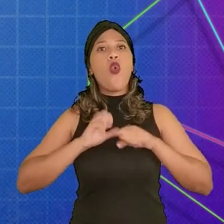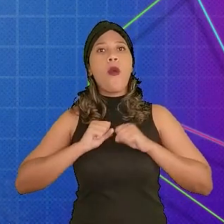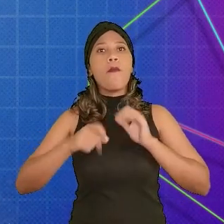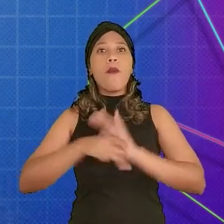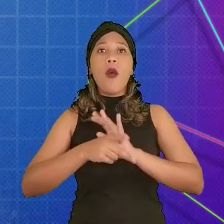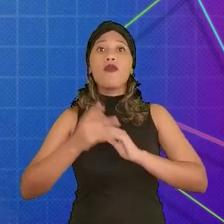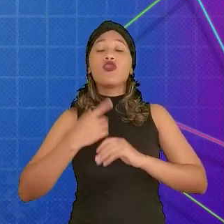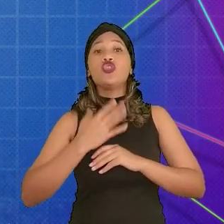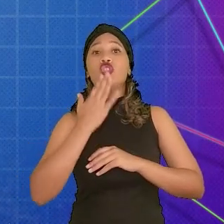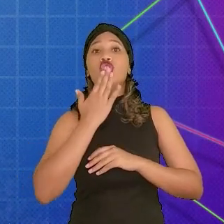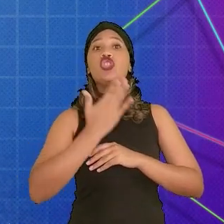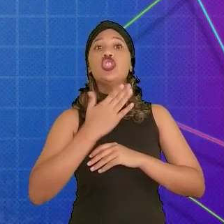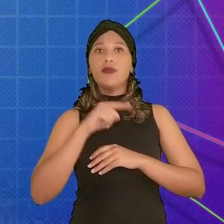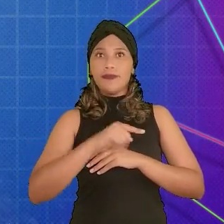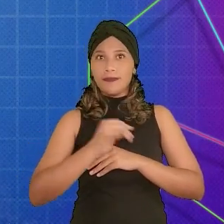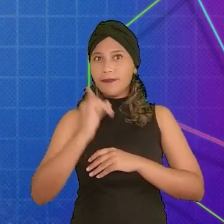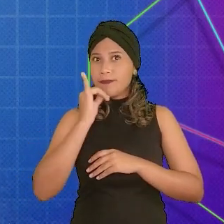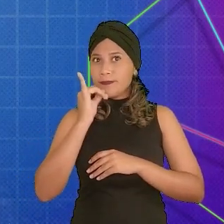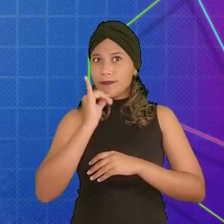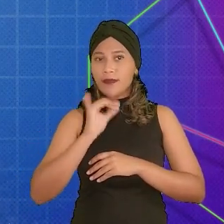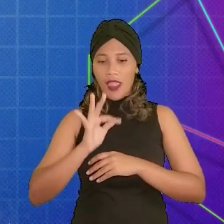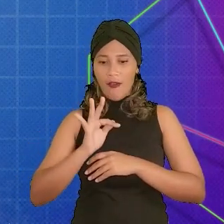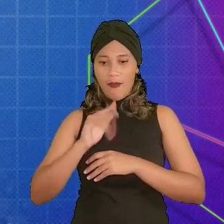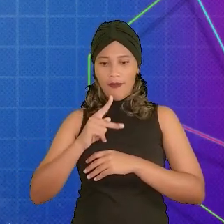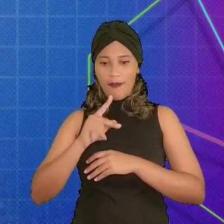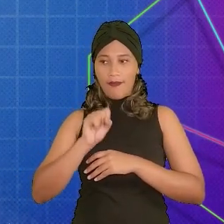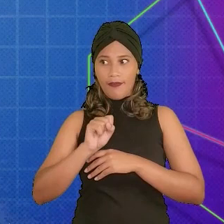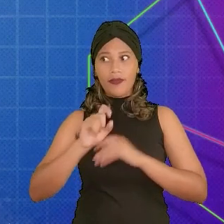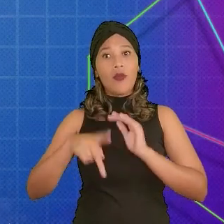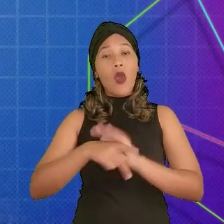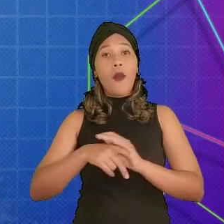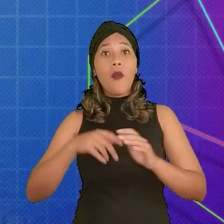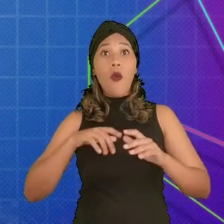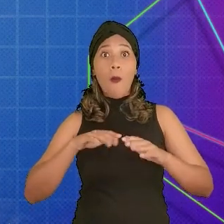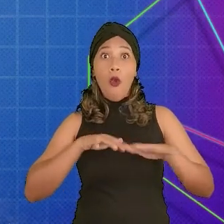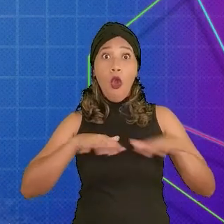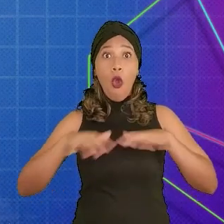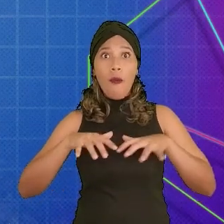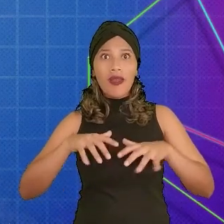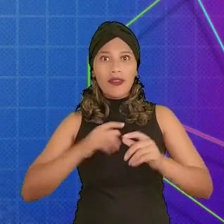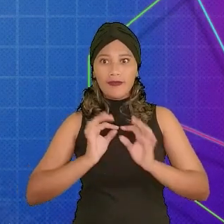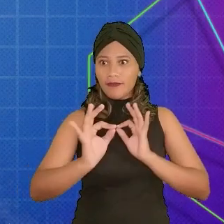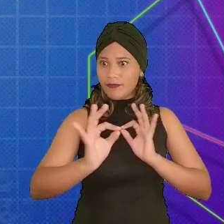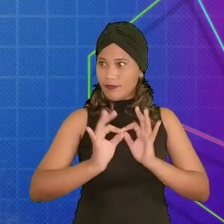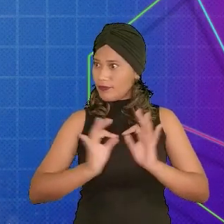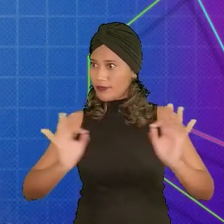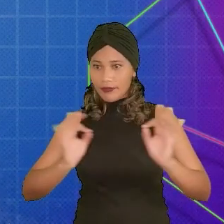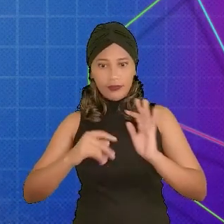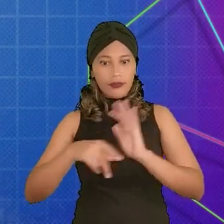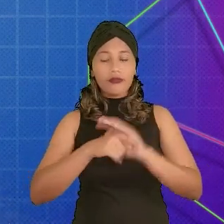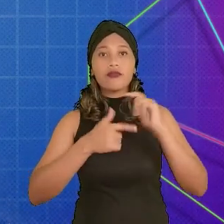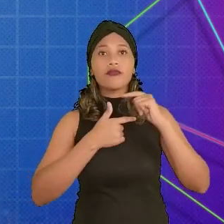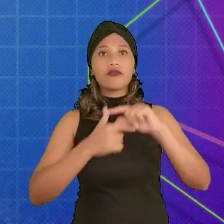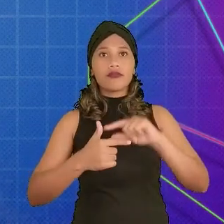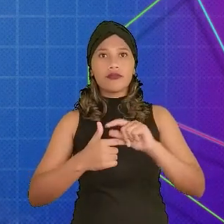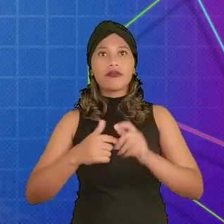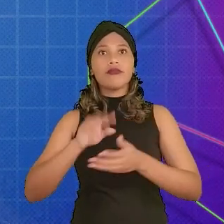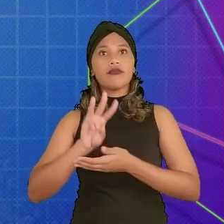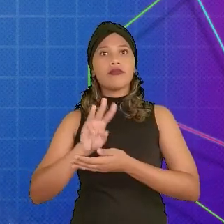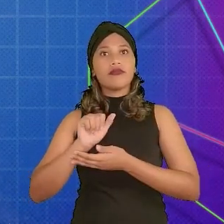ao estilo daquele game. Por exemplo, jogos de FPS, as teclas de movimentos direcionais são padronizadas